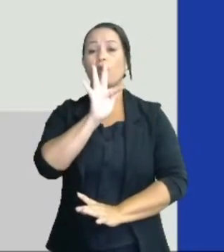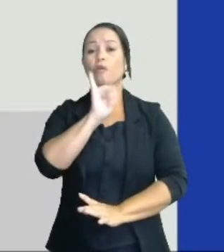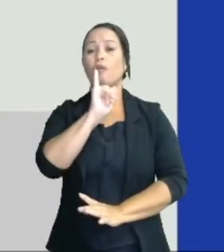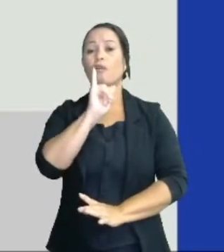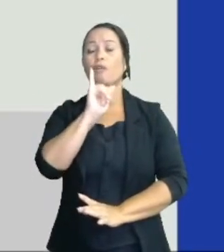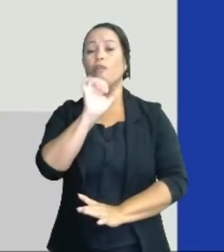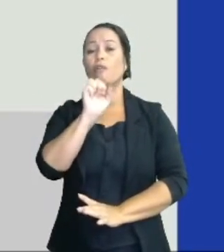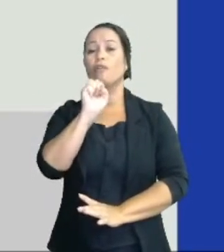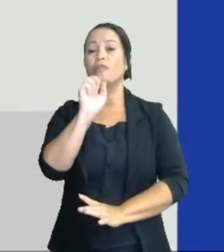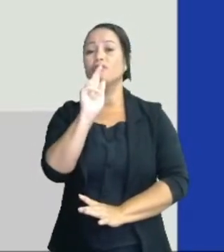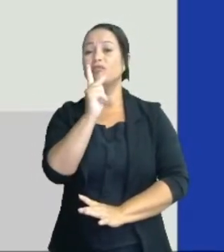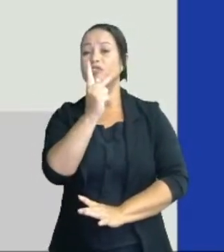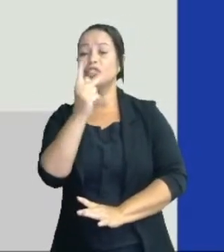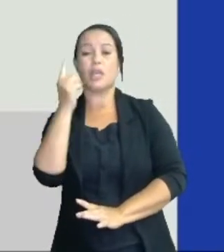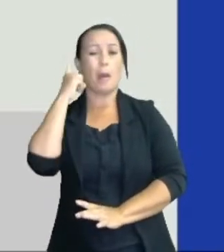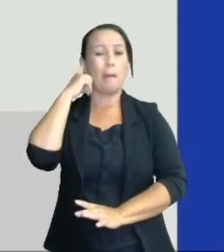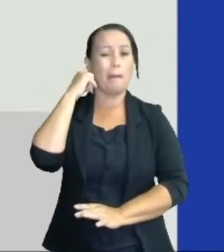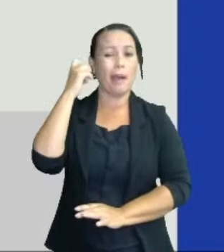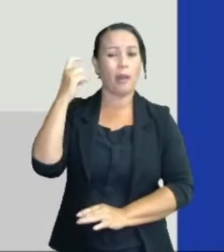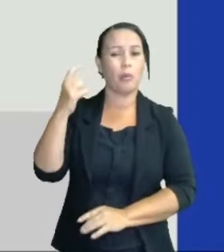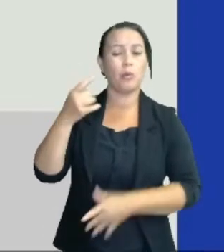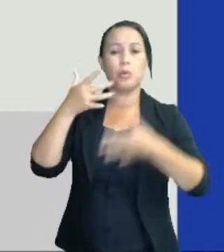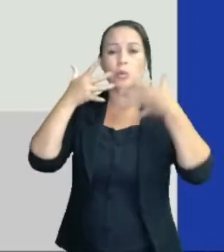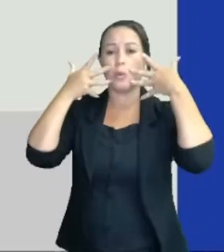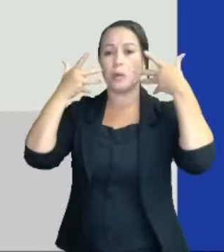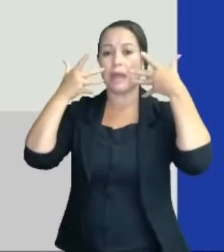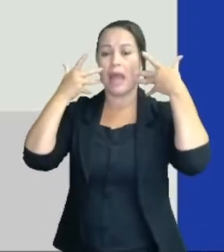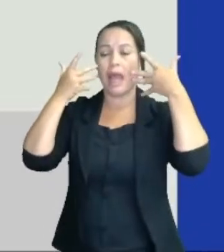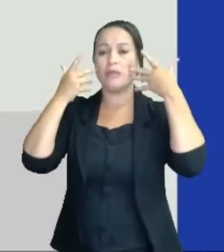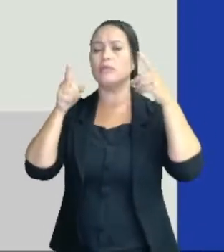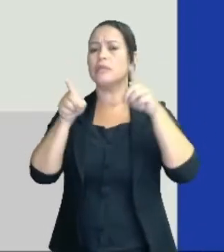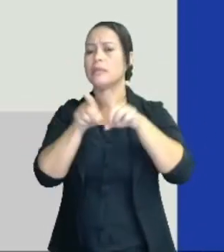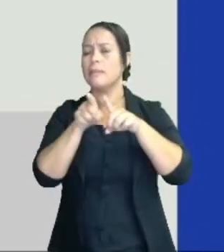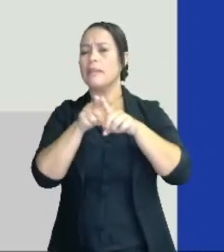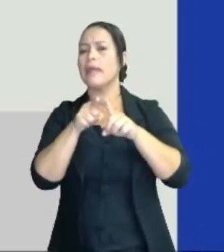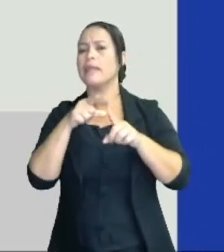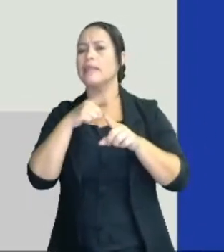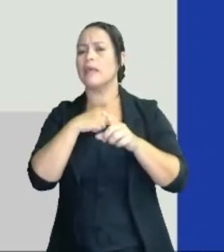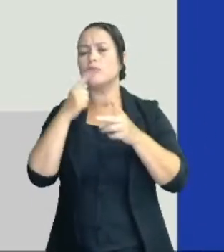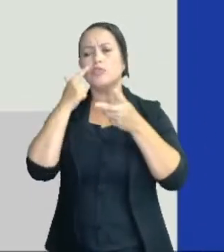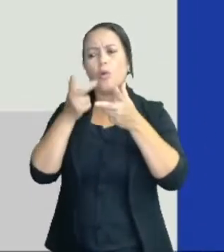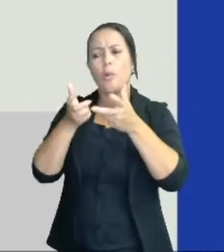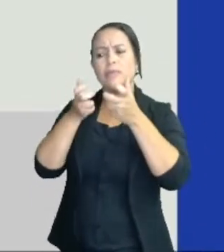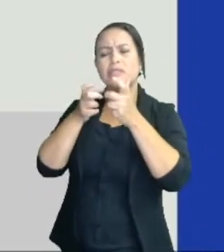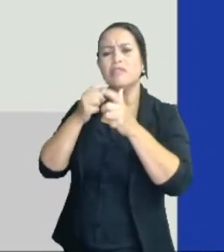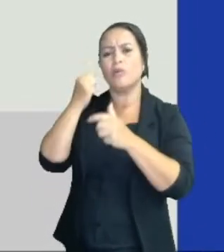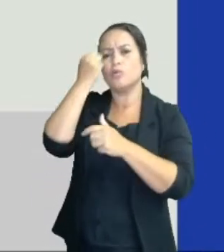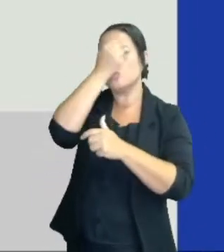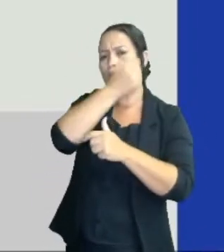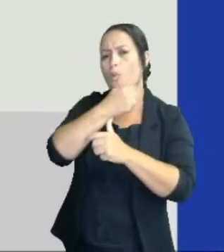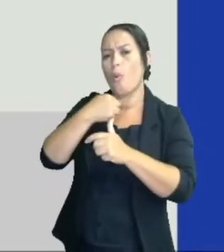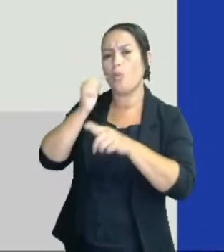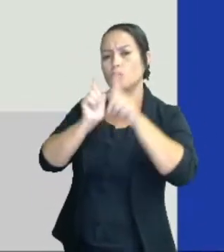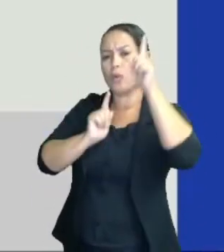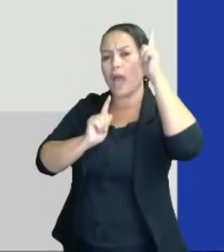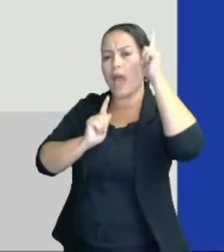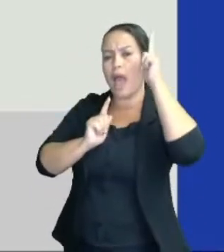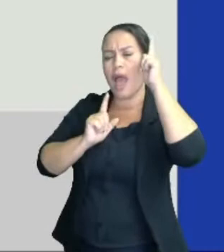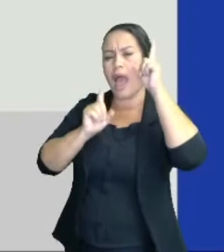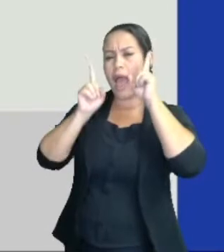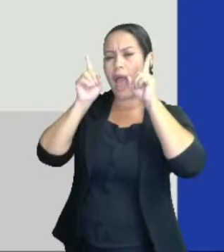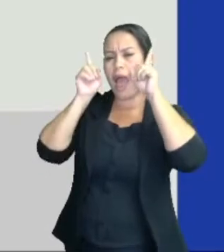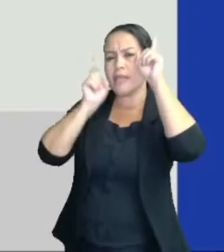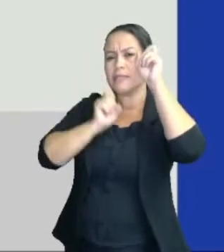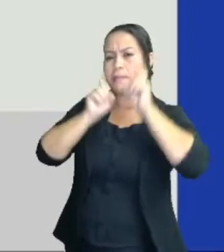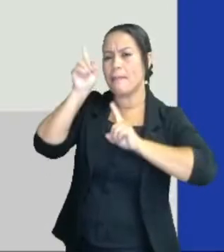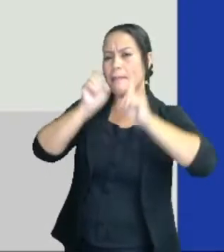que é o som, o barulho do gato. A gente pode observar as fisionomias, tá certo?